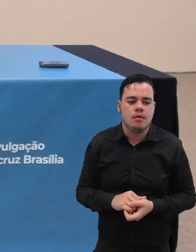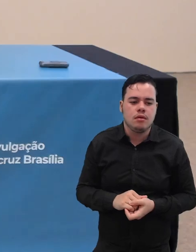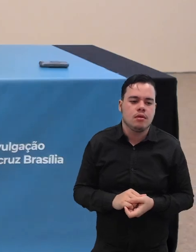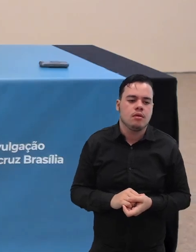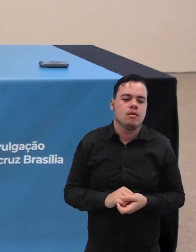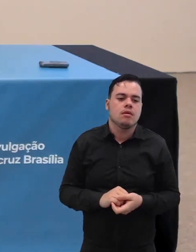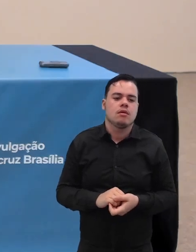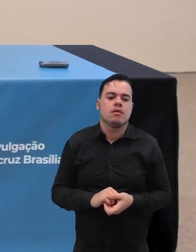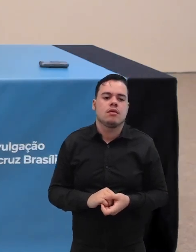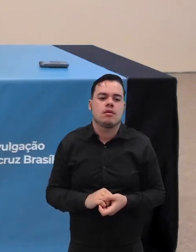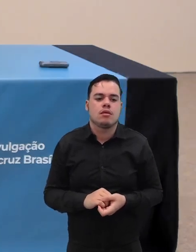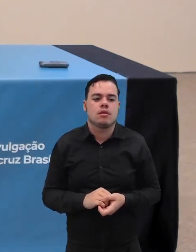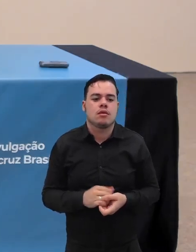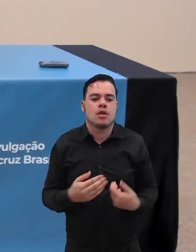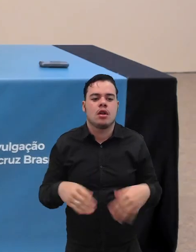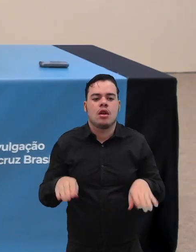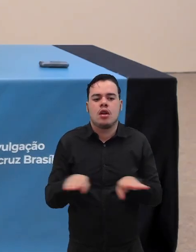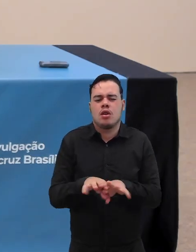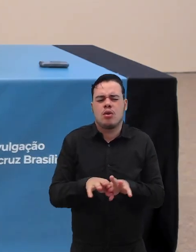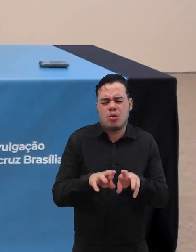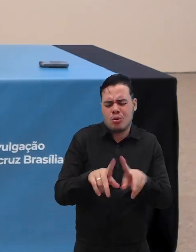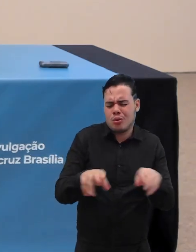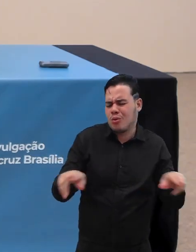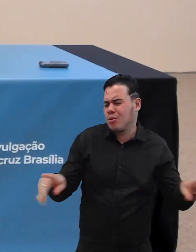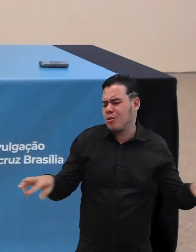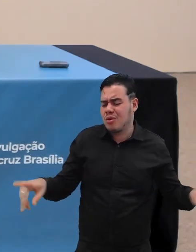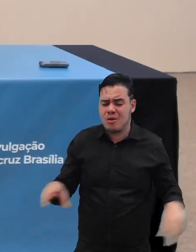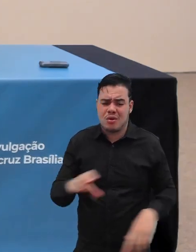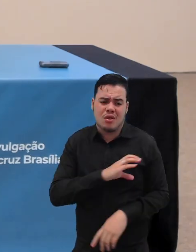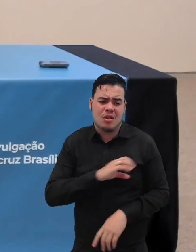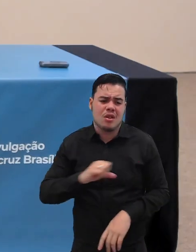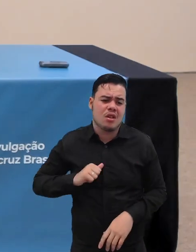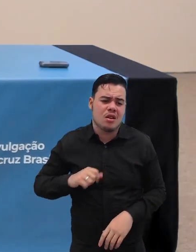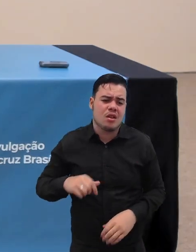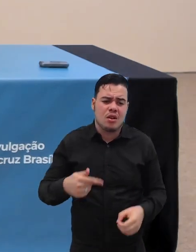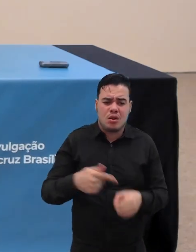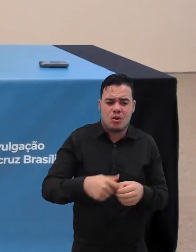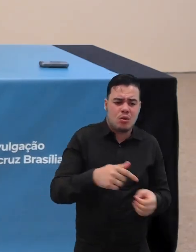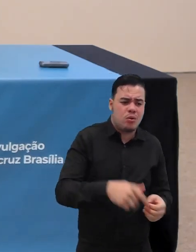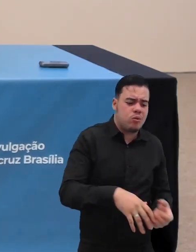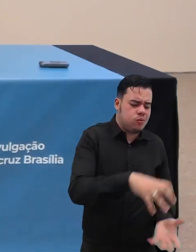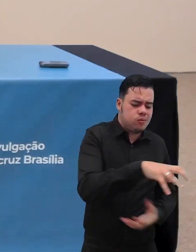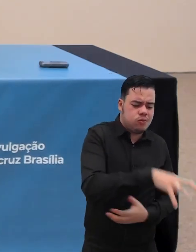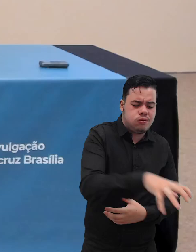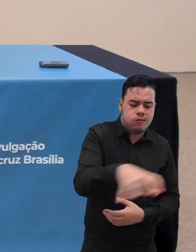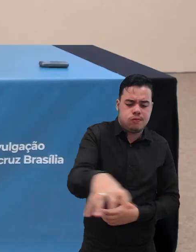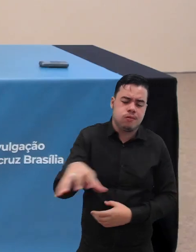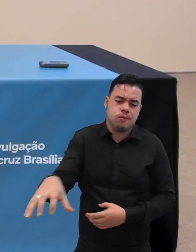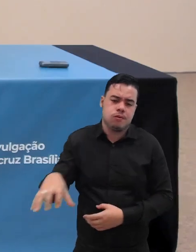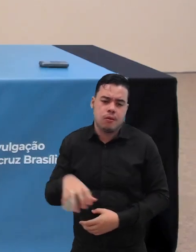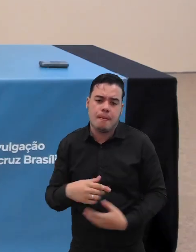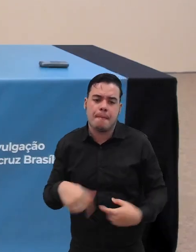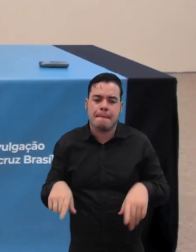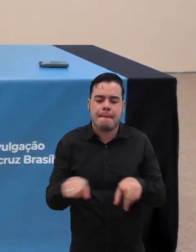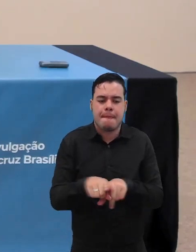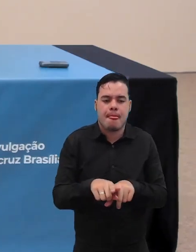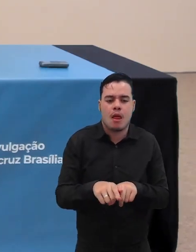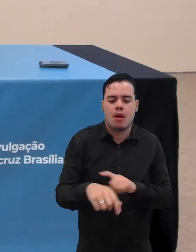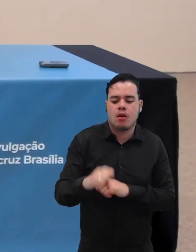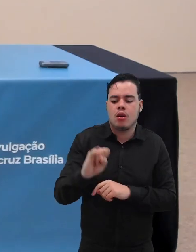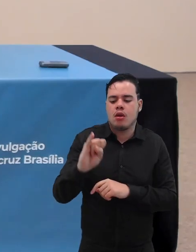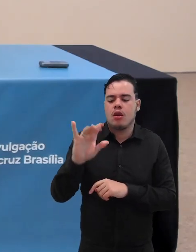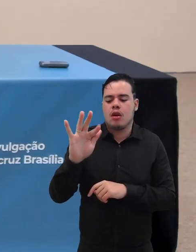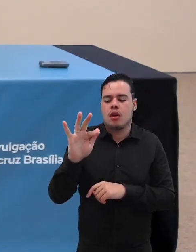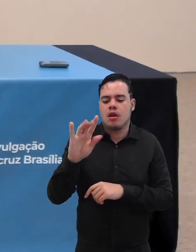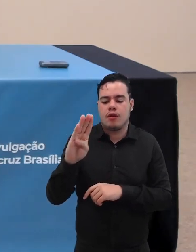orçamento próprio para isso, assim como as demais secretarias, municípios, diversas instituições, como os institutos federais. Então, quando a